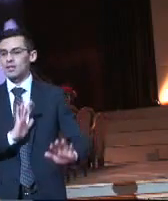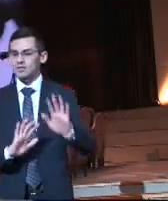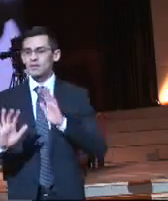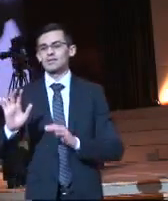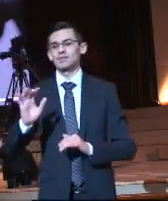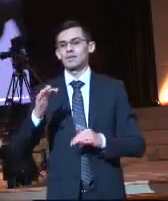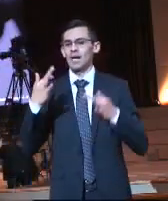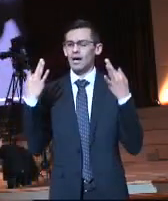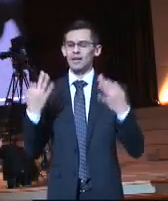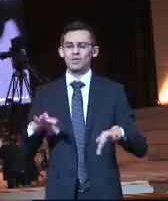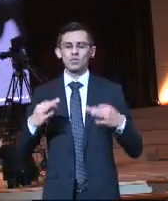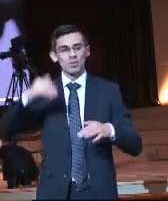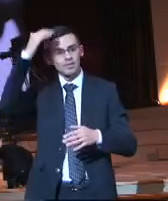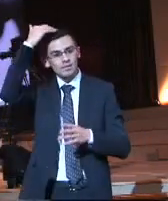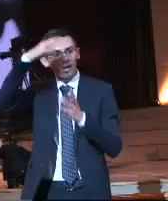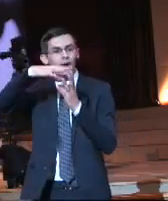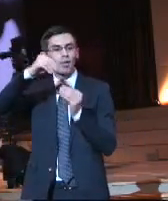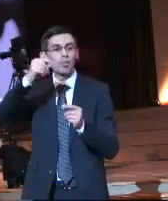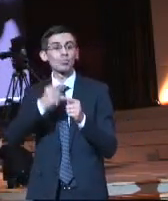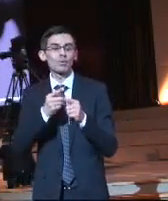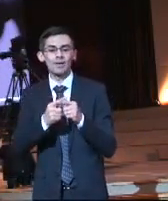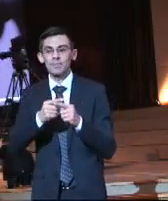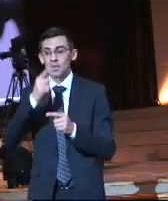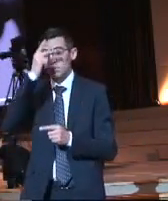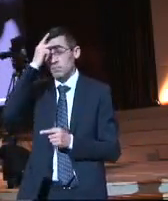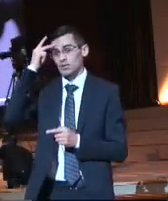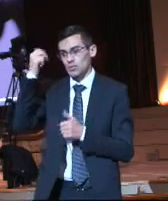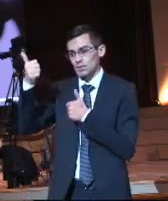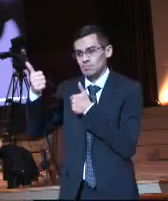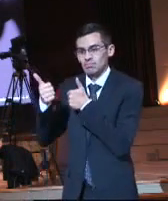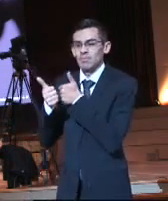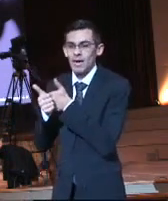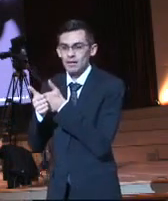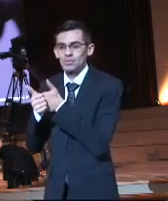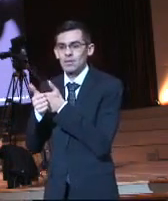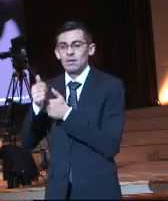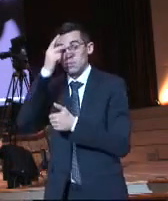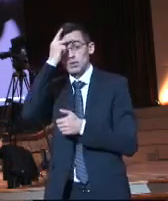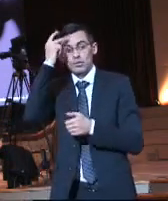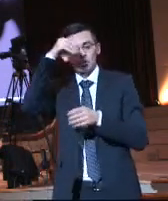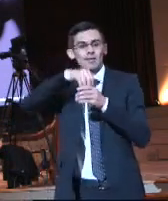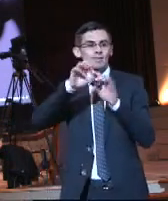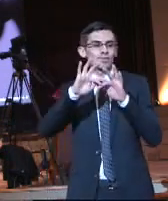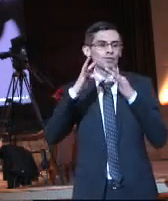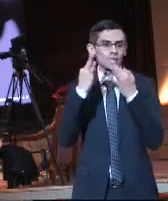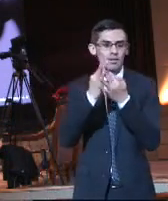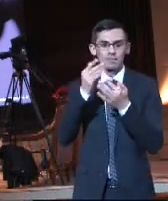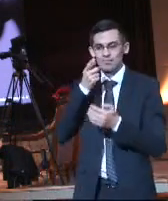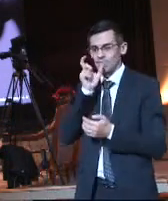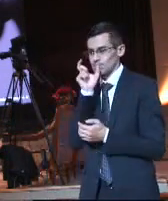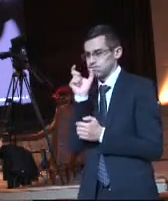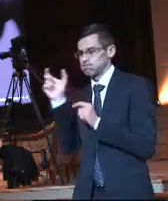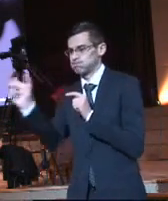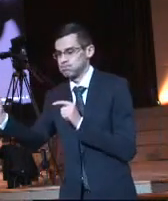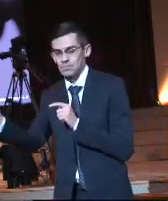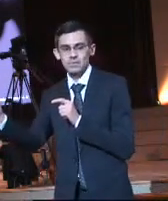alma é causada por pessoas significativas na nossa vida? Elas nos